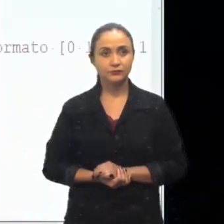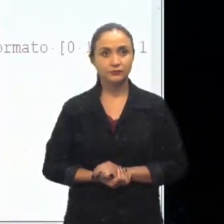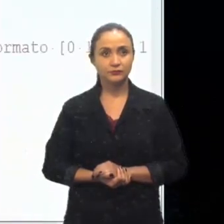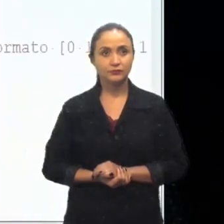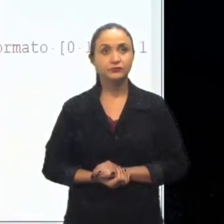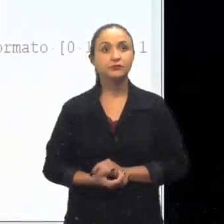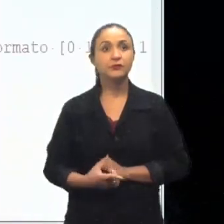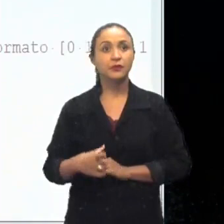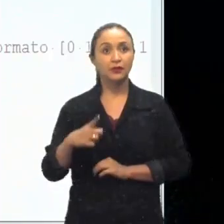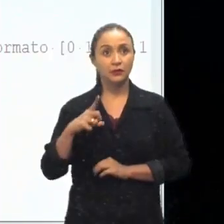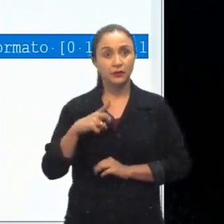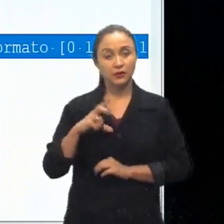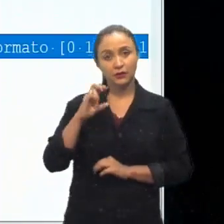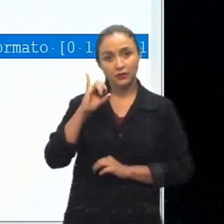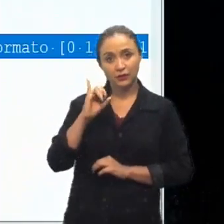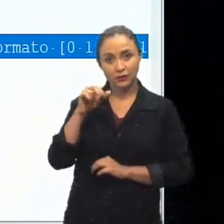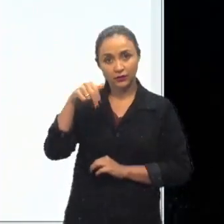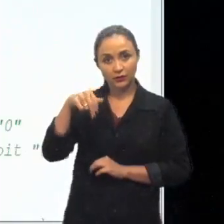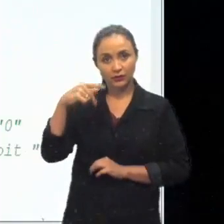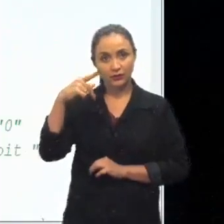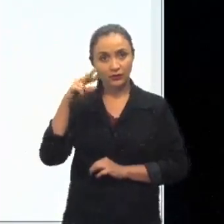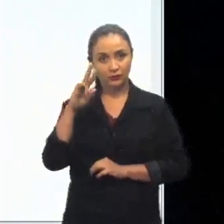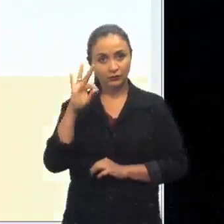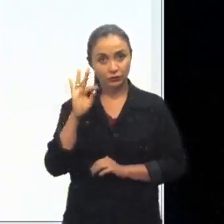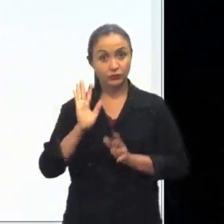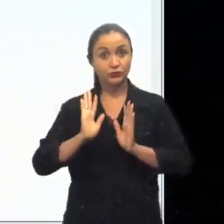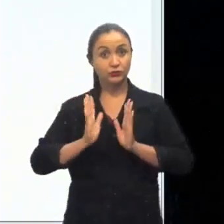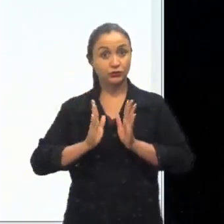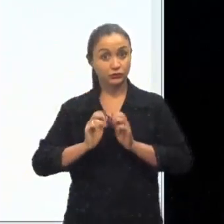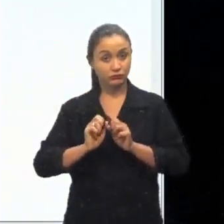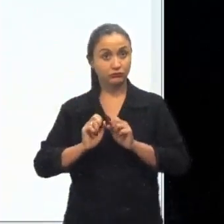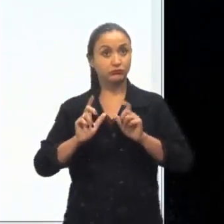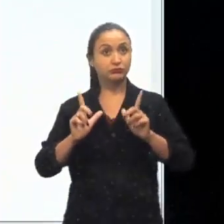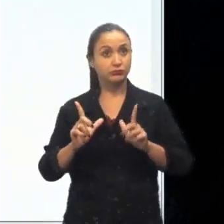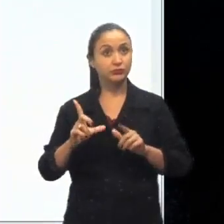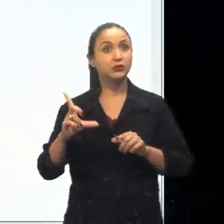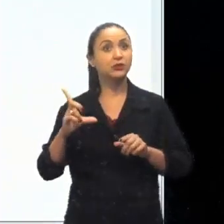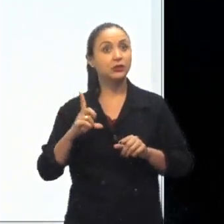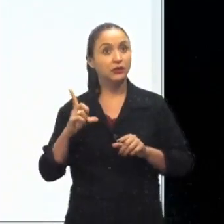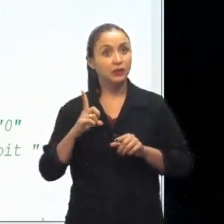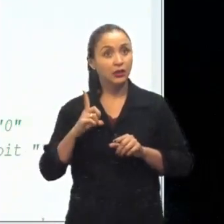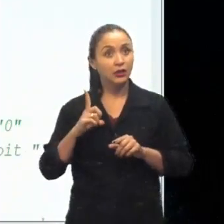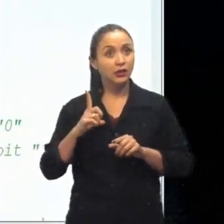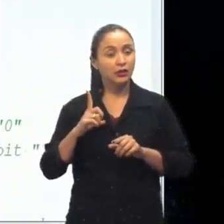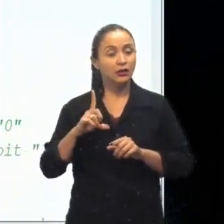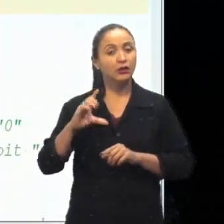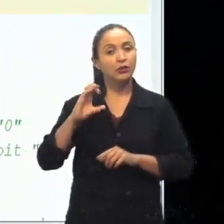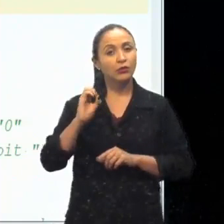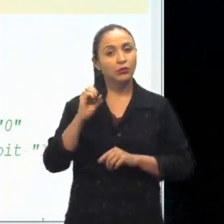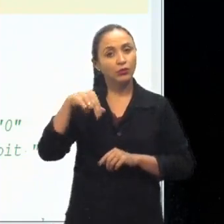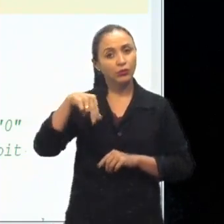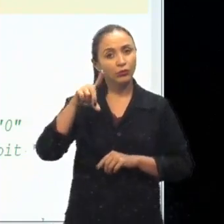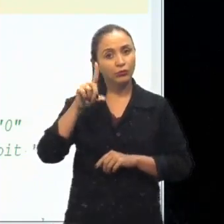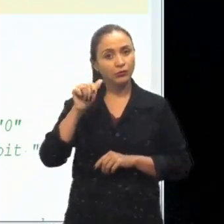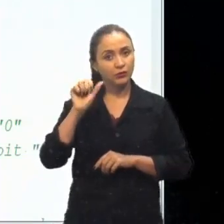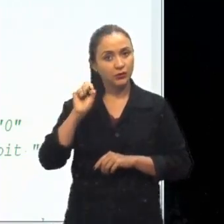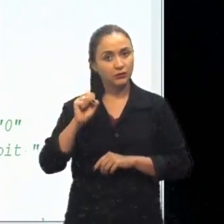Então, tenho a função input ativada, tenho a geração de ondas ASK,